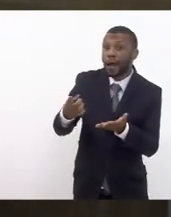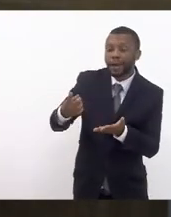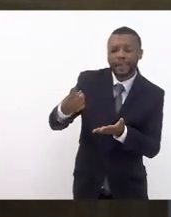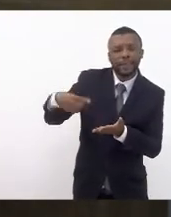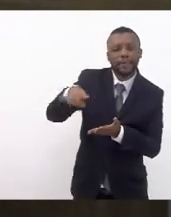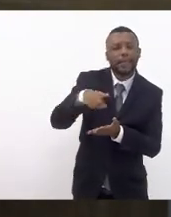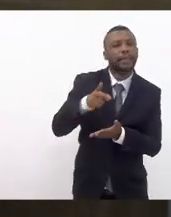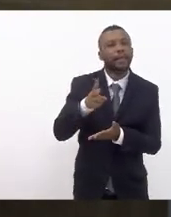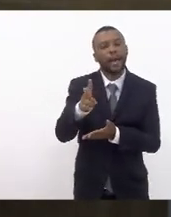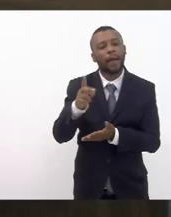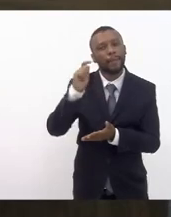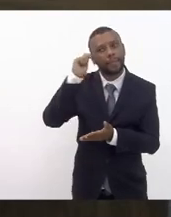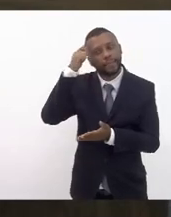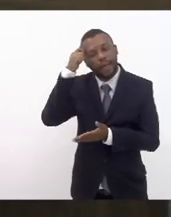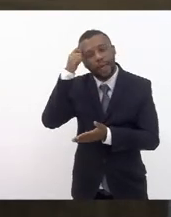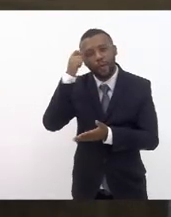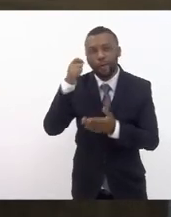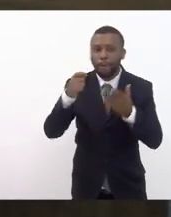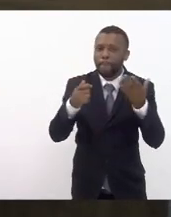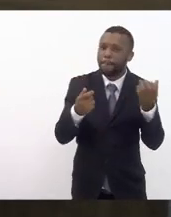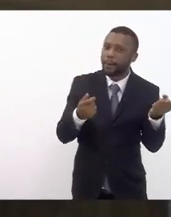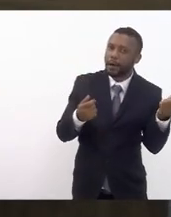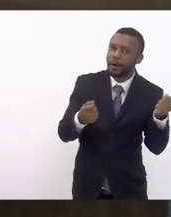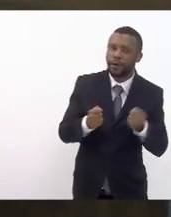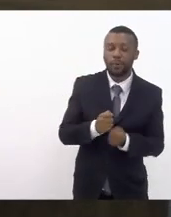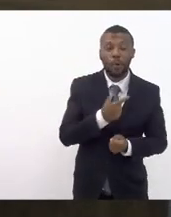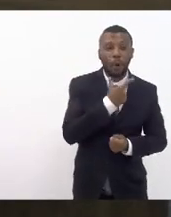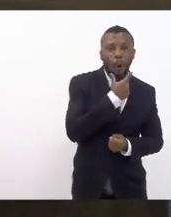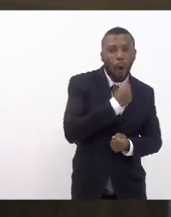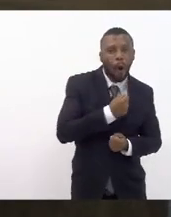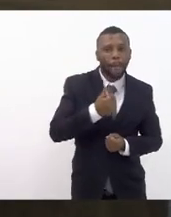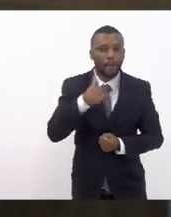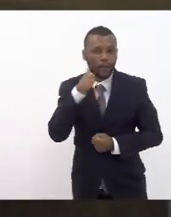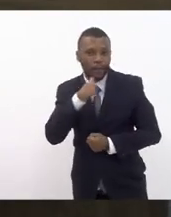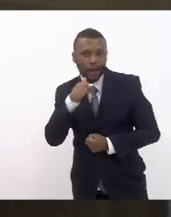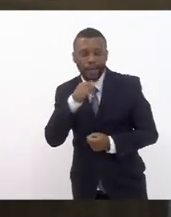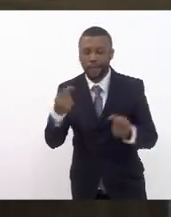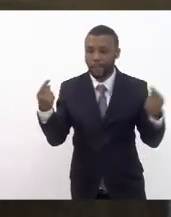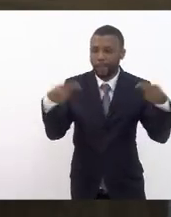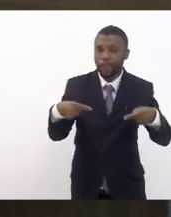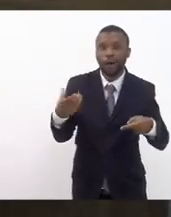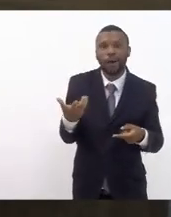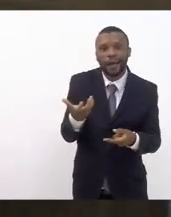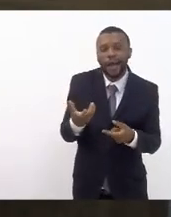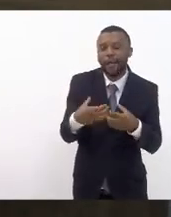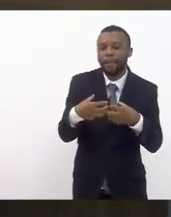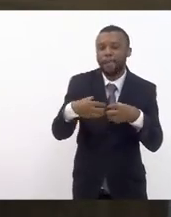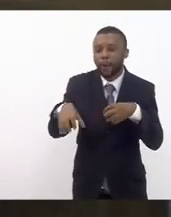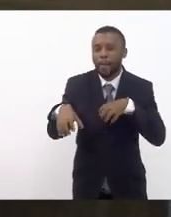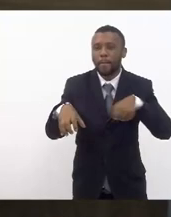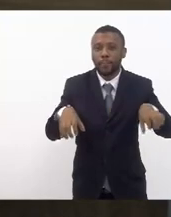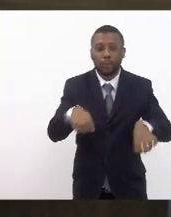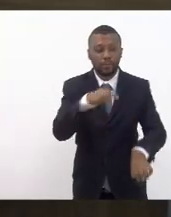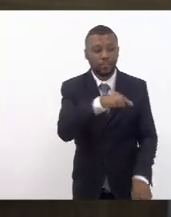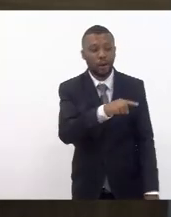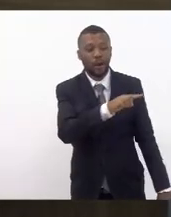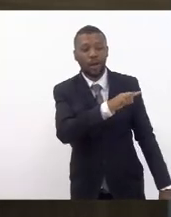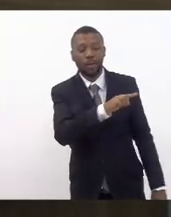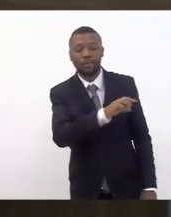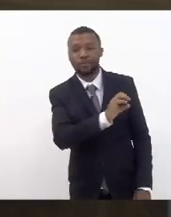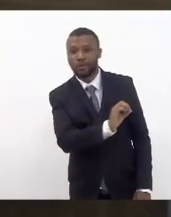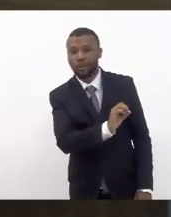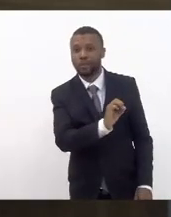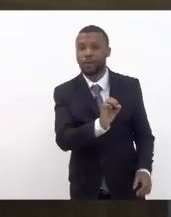dividiram, negros contra brancos, homem contra as mulheres, agora querem redividir a Zona Oeste do restante